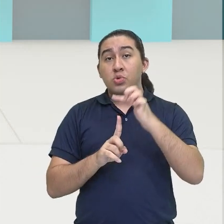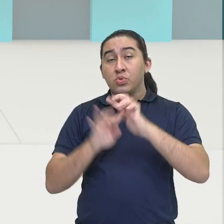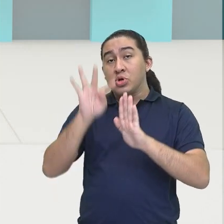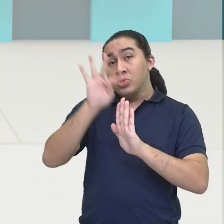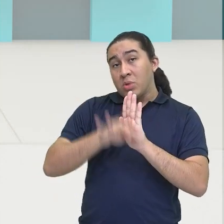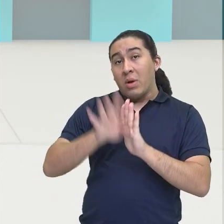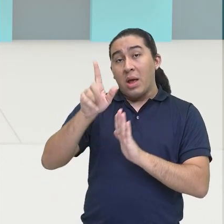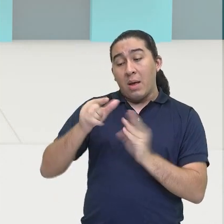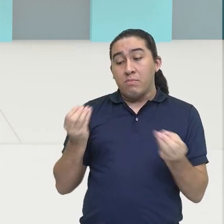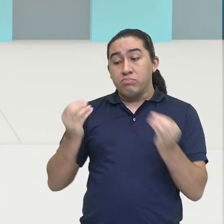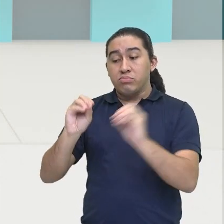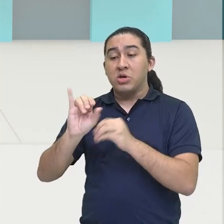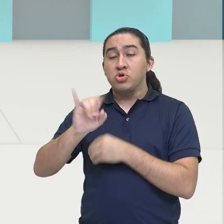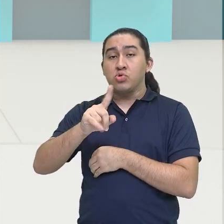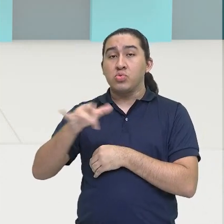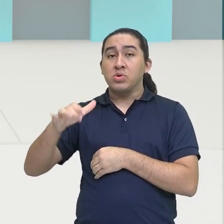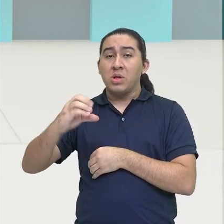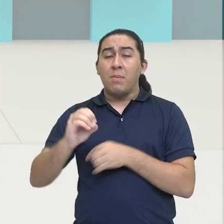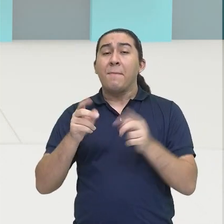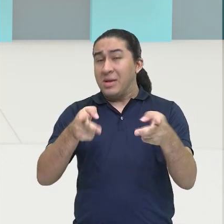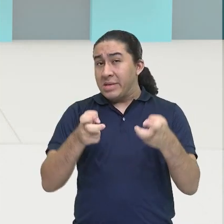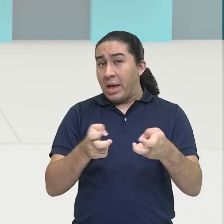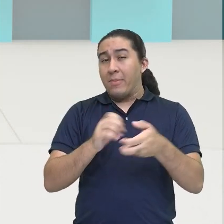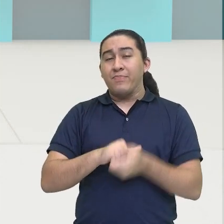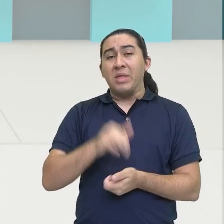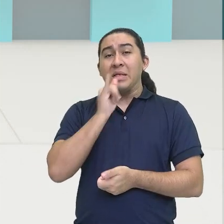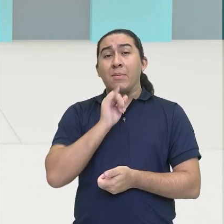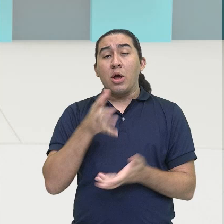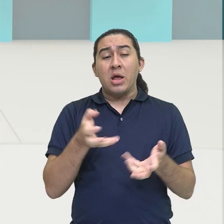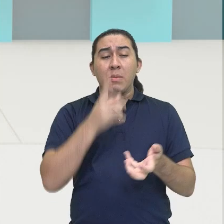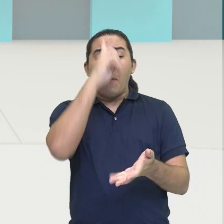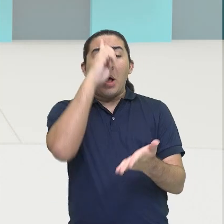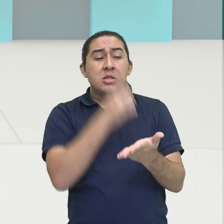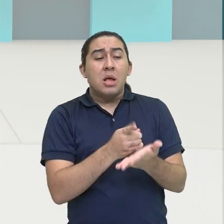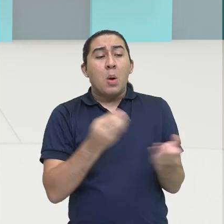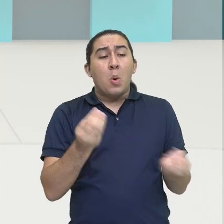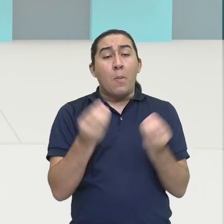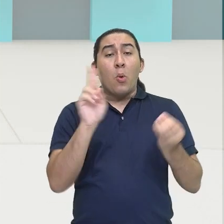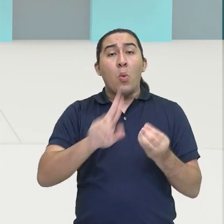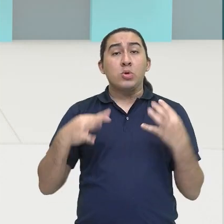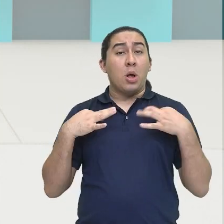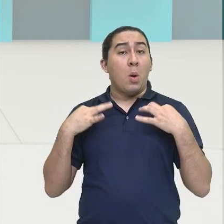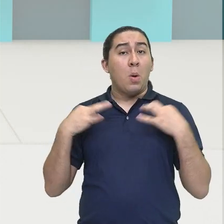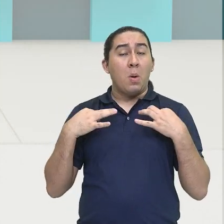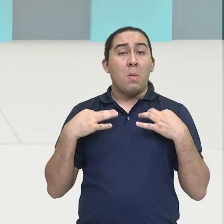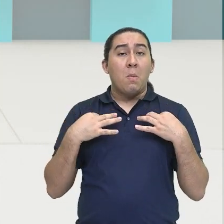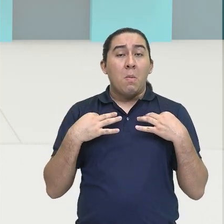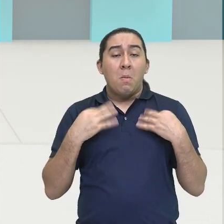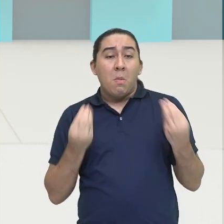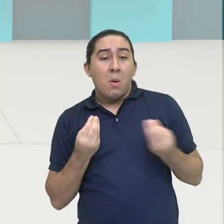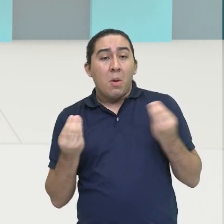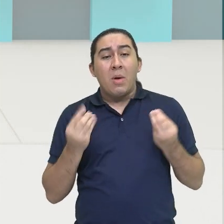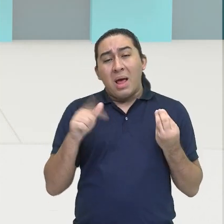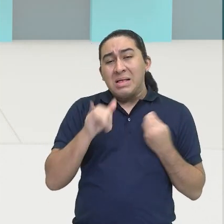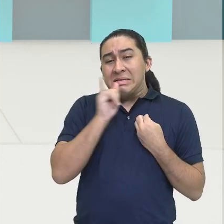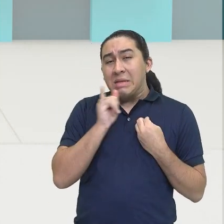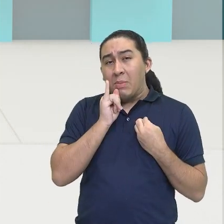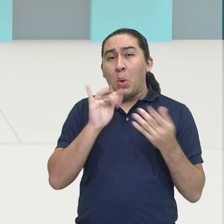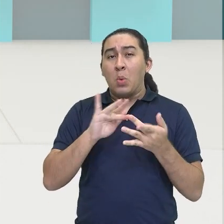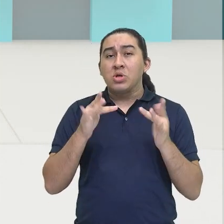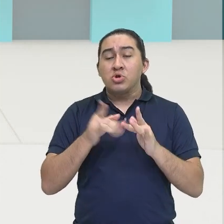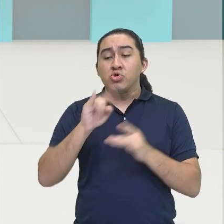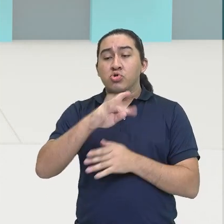encaixa na injunção. Perceba aí, eu quero dar uma ordem. Como é que eu vou me vestir? Contexto injuntivo. Ah, eu quero contar